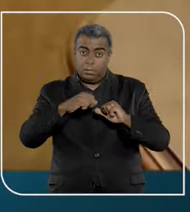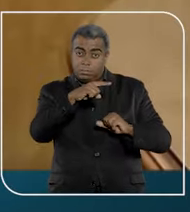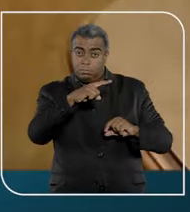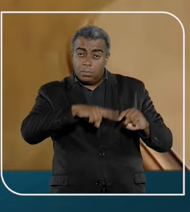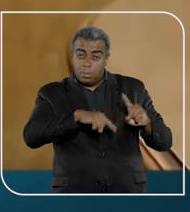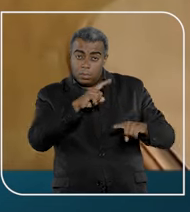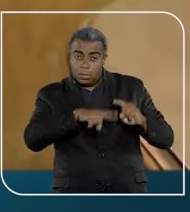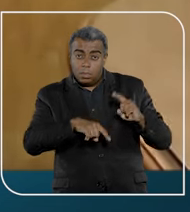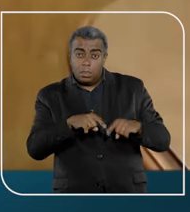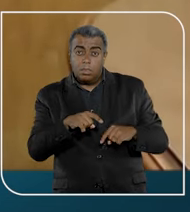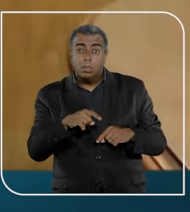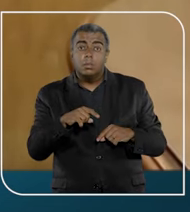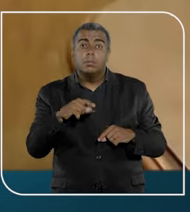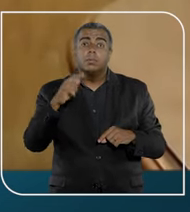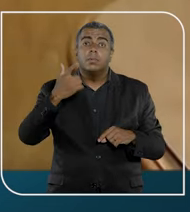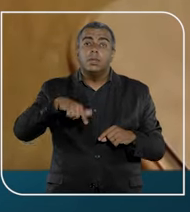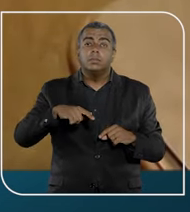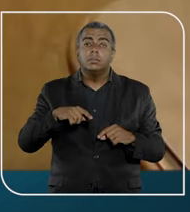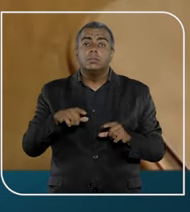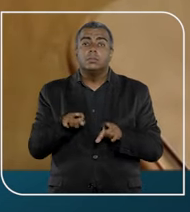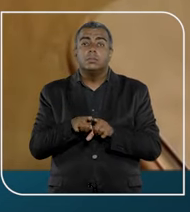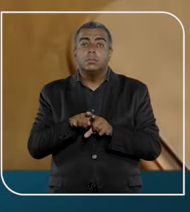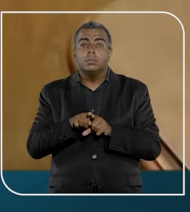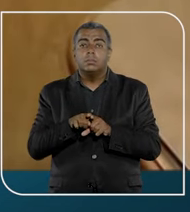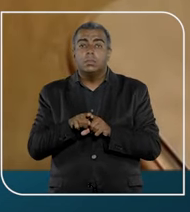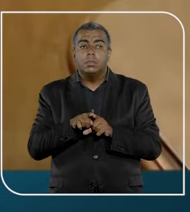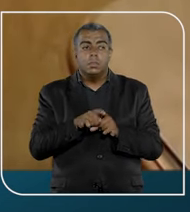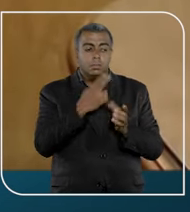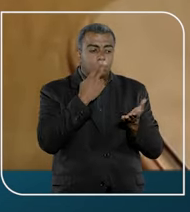a avaliação do bem e a